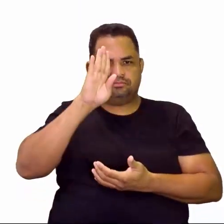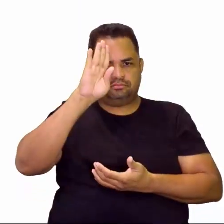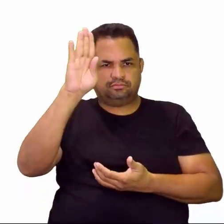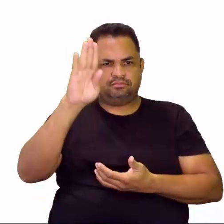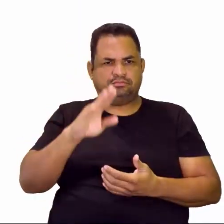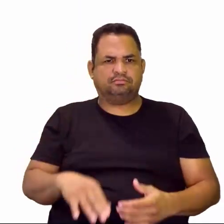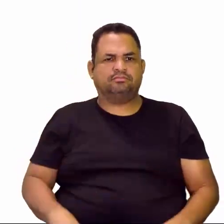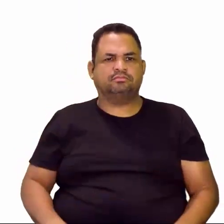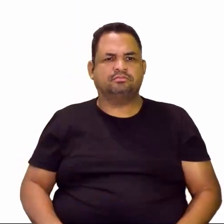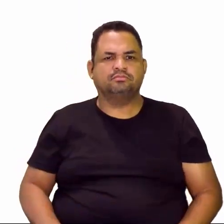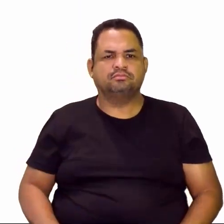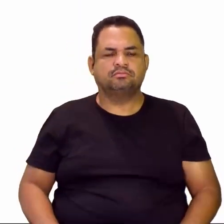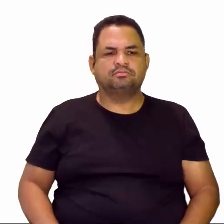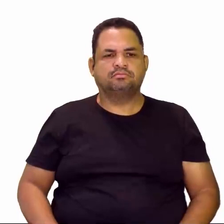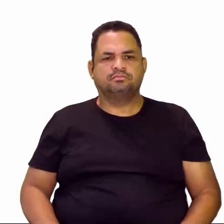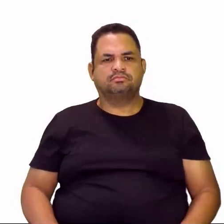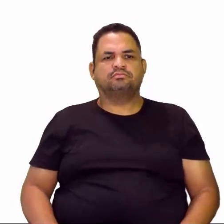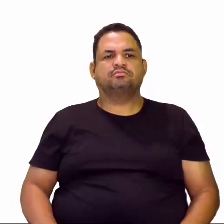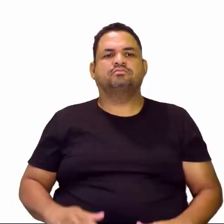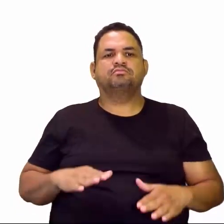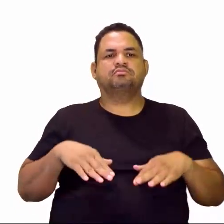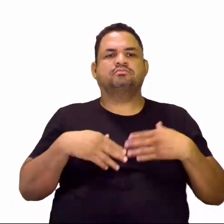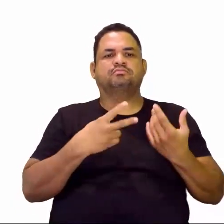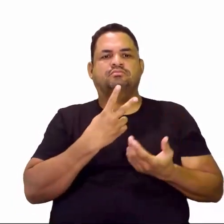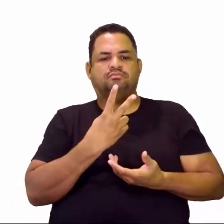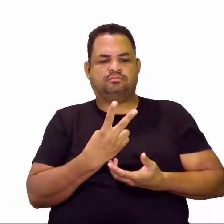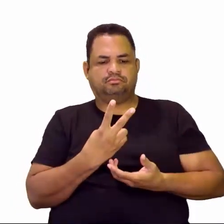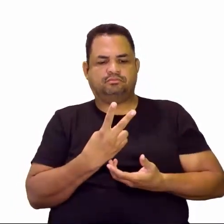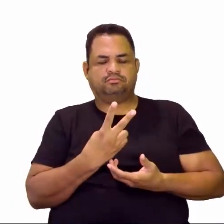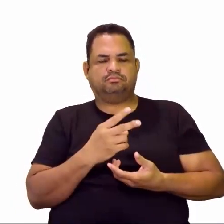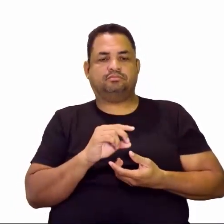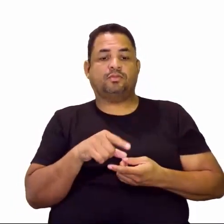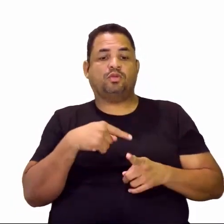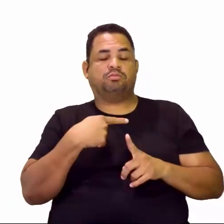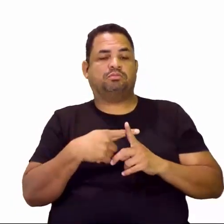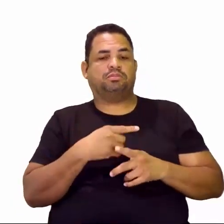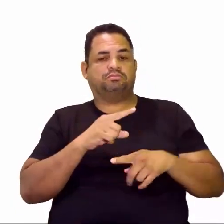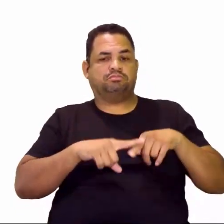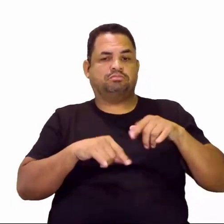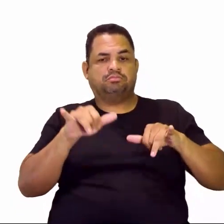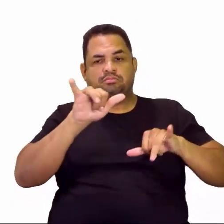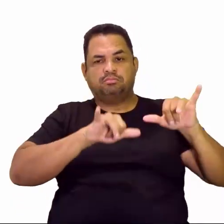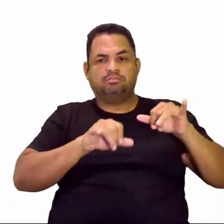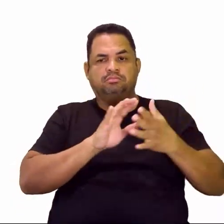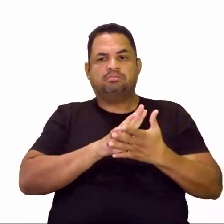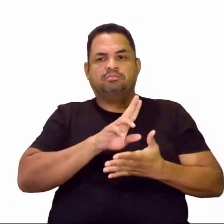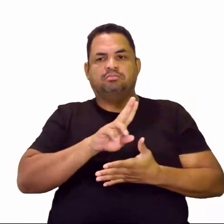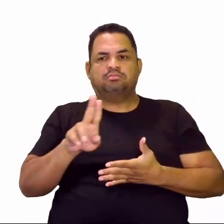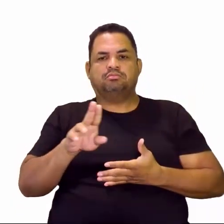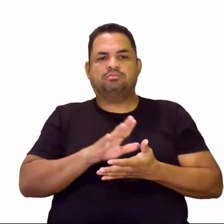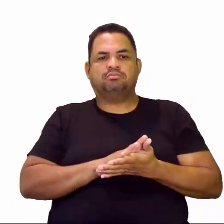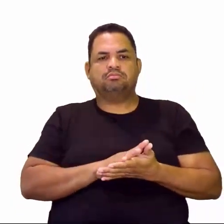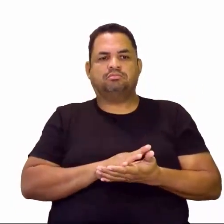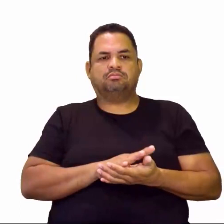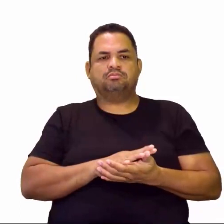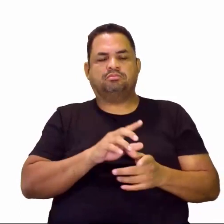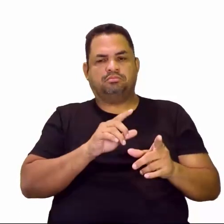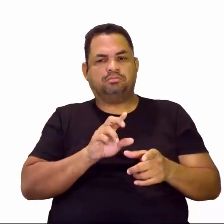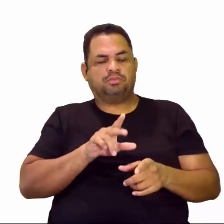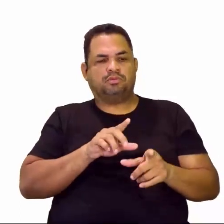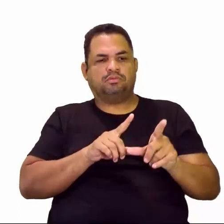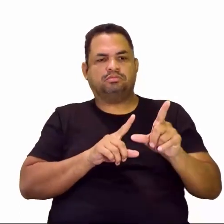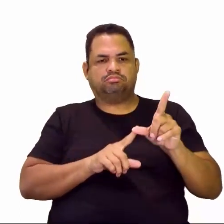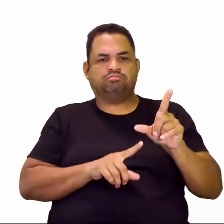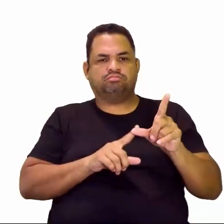original. No caso de dois ou mais elementos químicos terem o nome iniciado pela